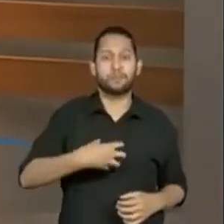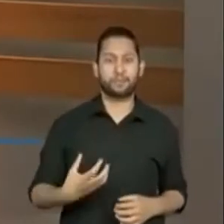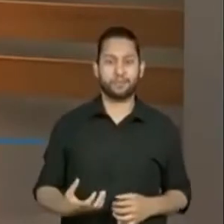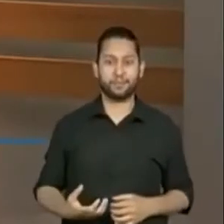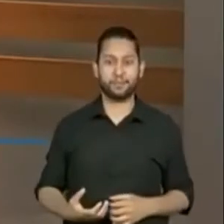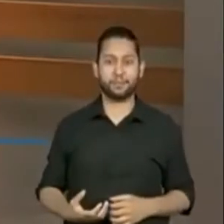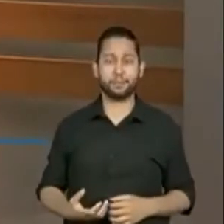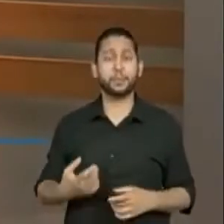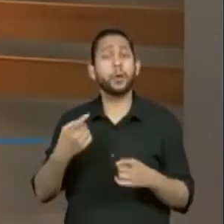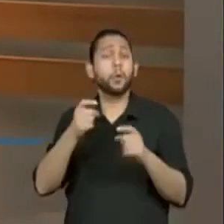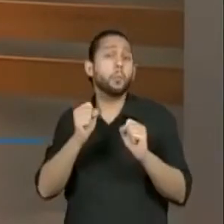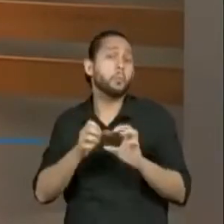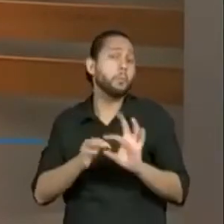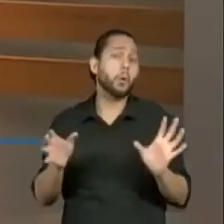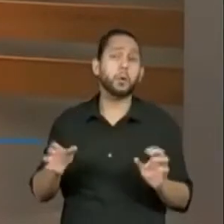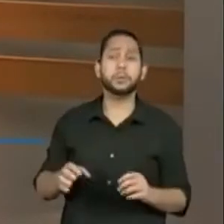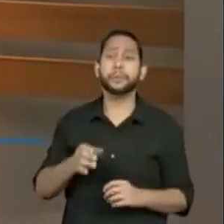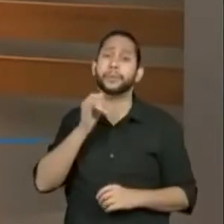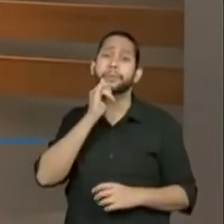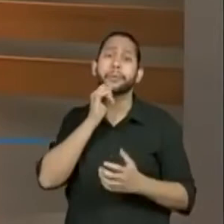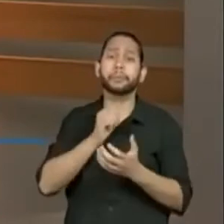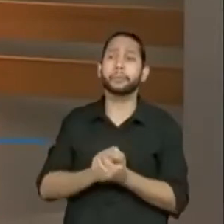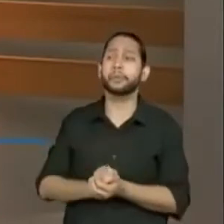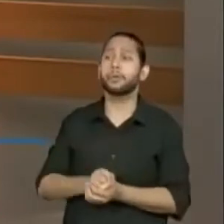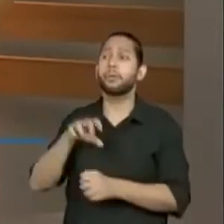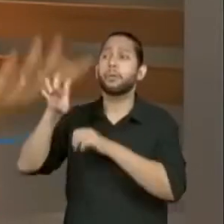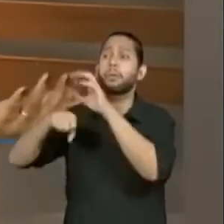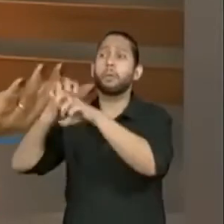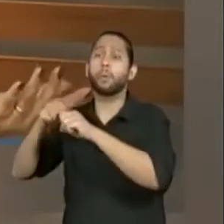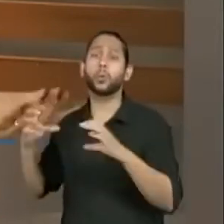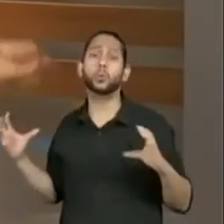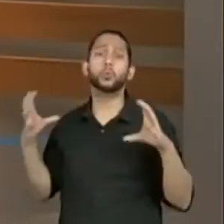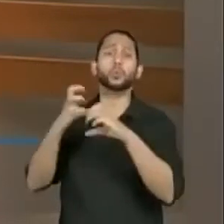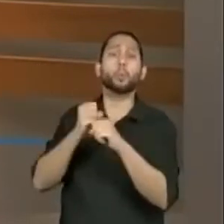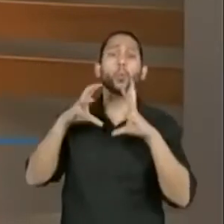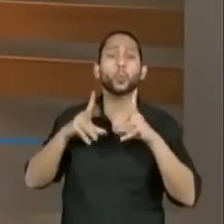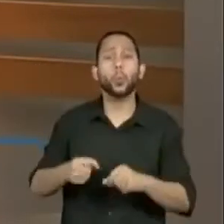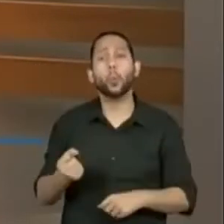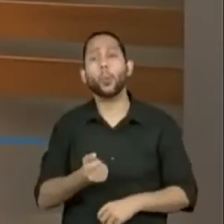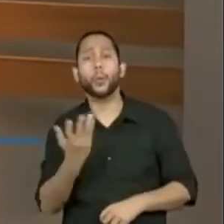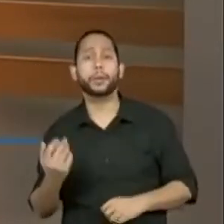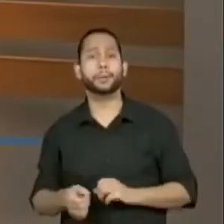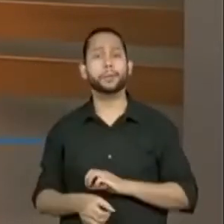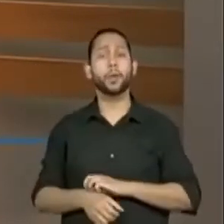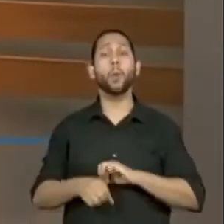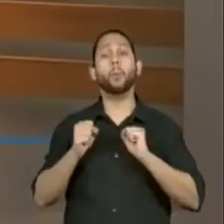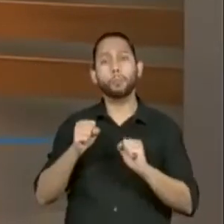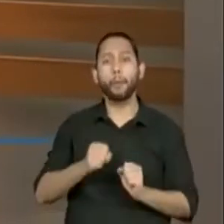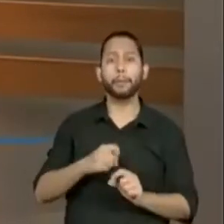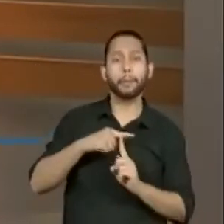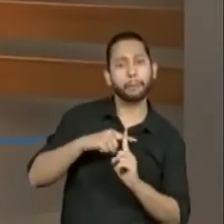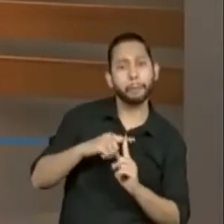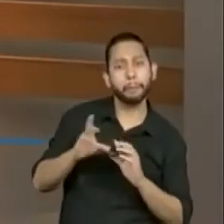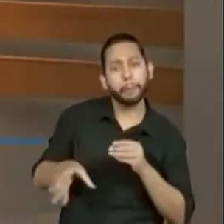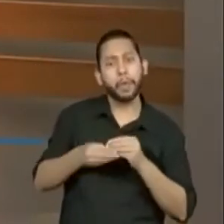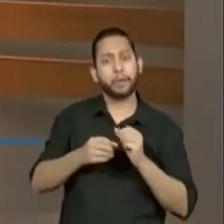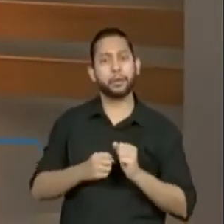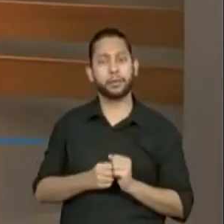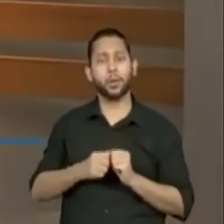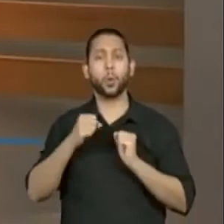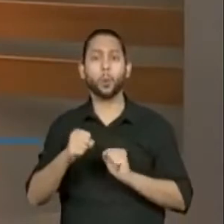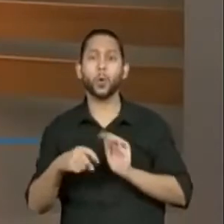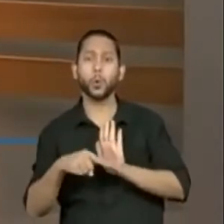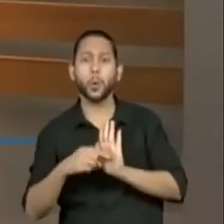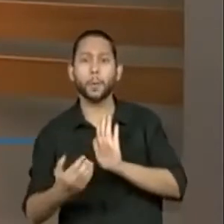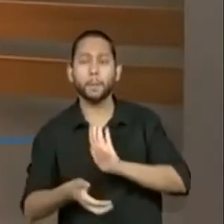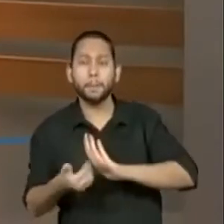que pode usar todos os dados que não que pode ser de adição que pode ser de subtração certo então eu